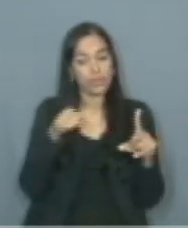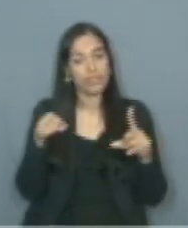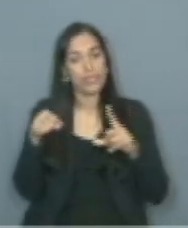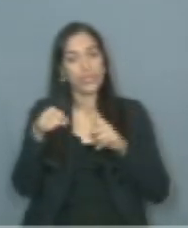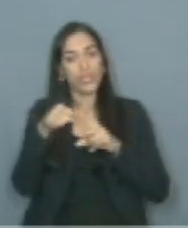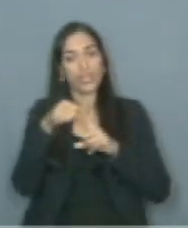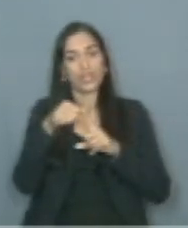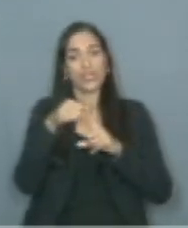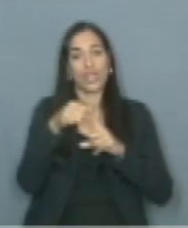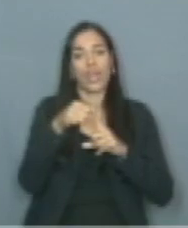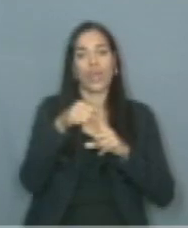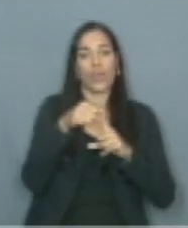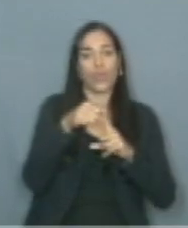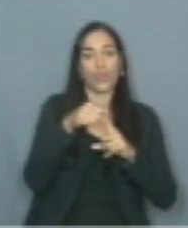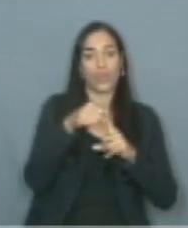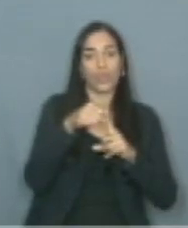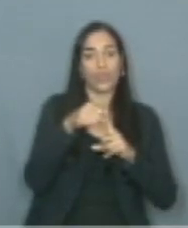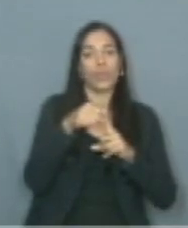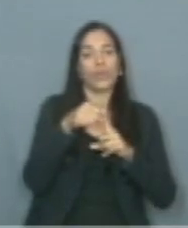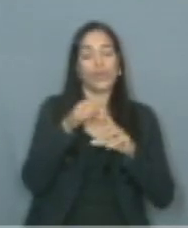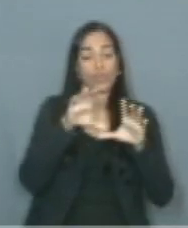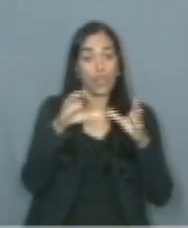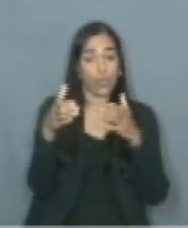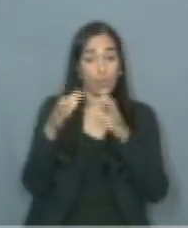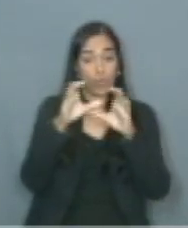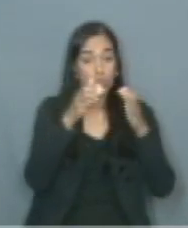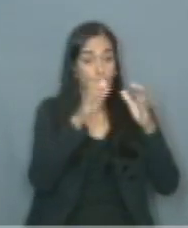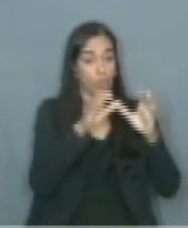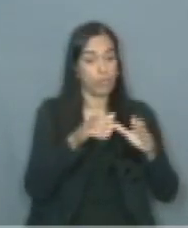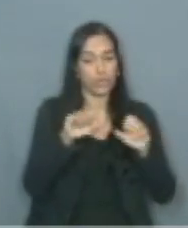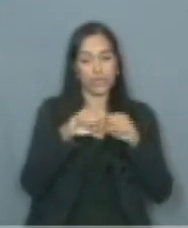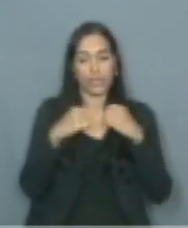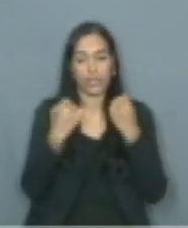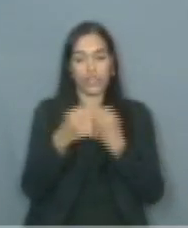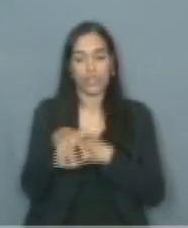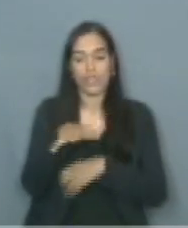grupos, contra diferentes grupos da sociedade civil.